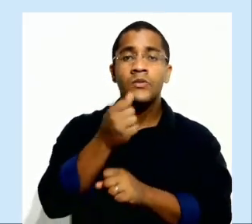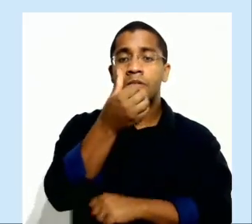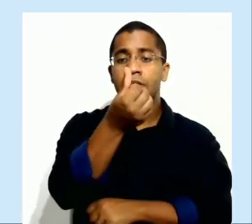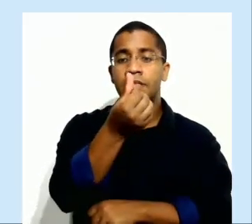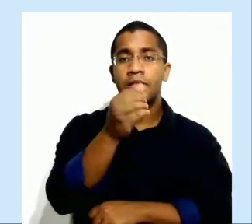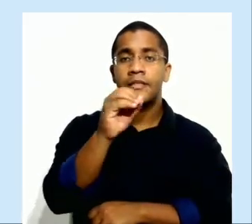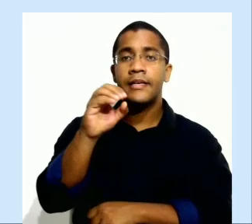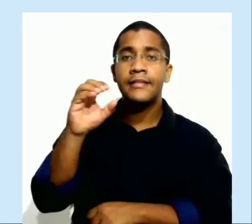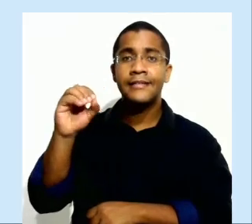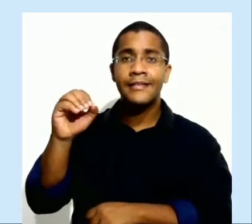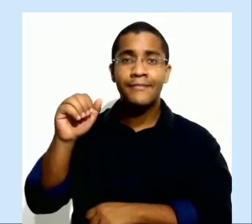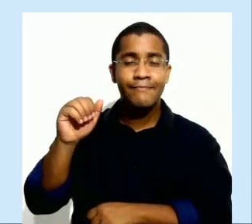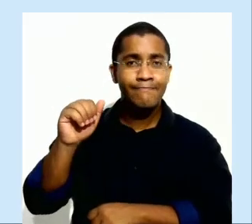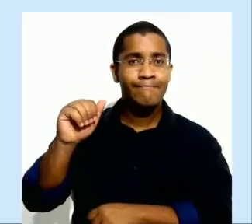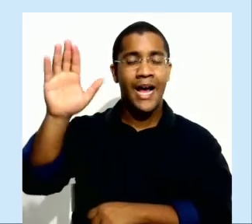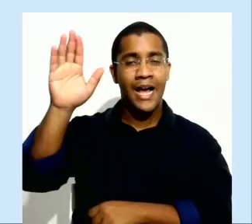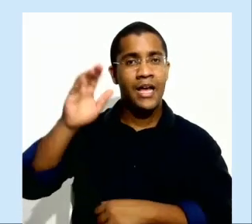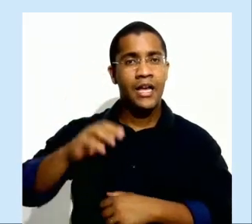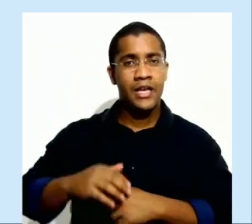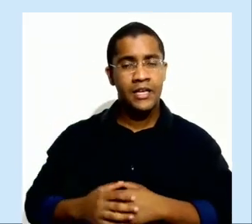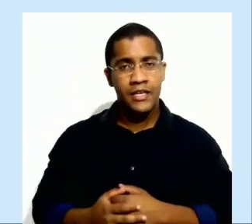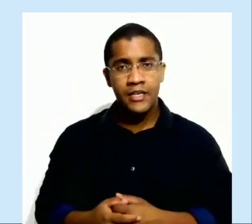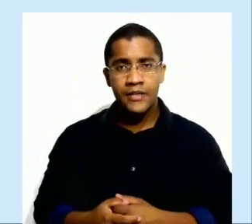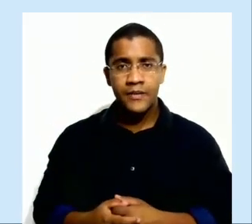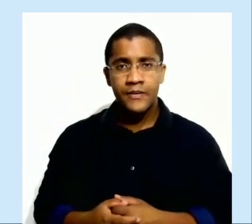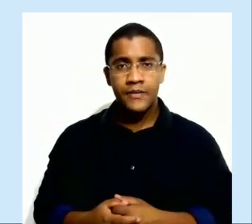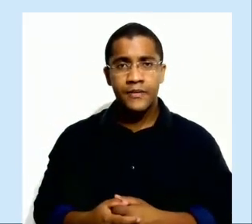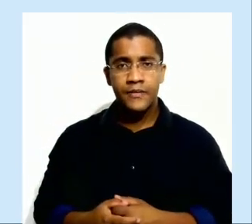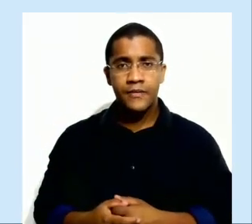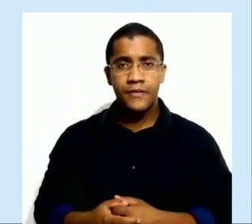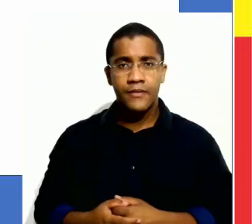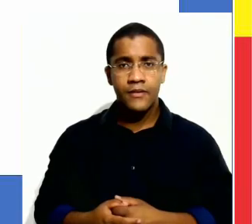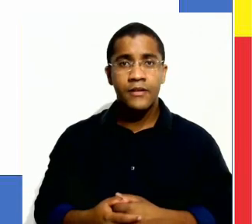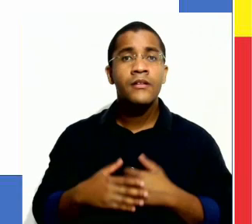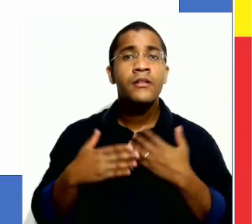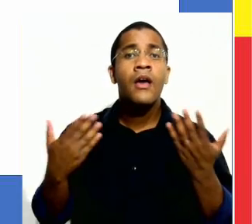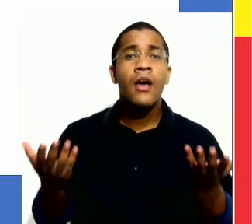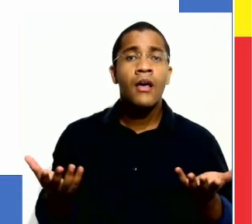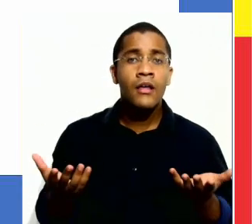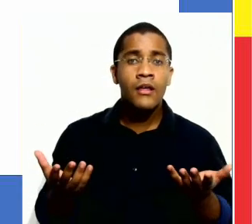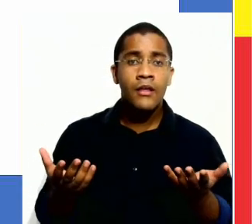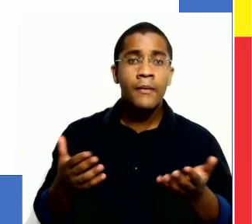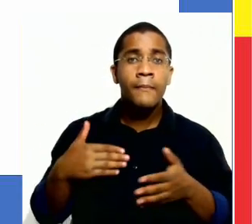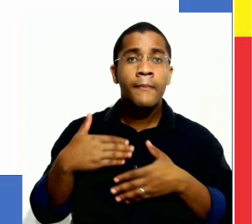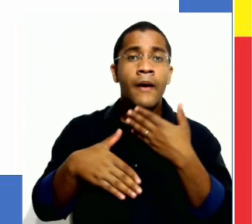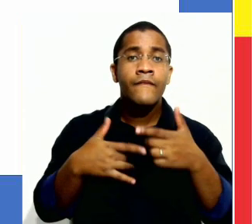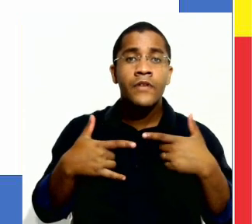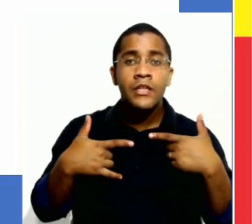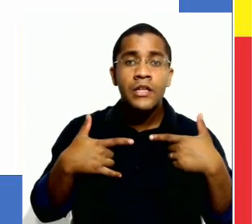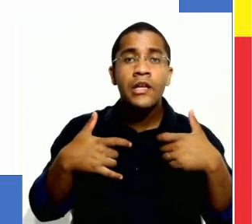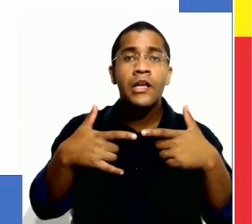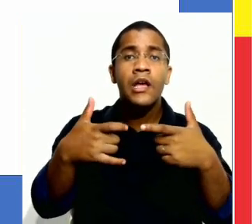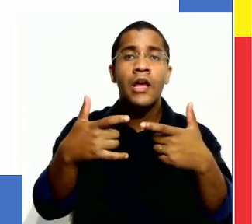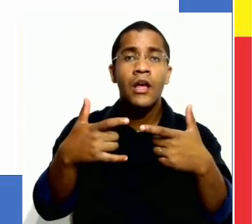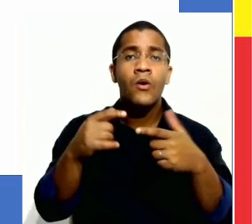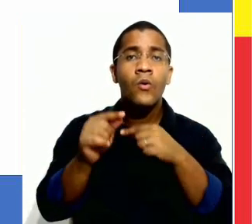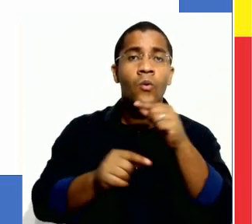por mais de 600 anos, queres ou não queres. O resultado da guerra